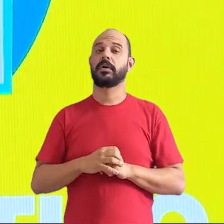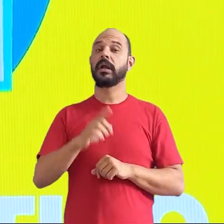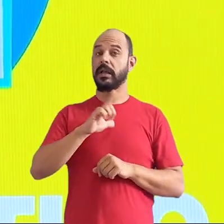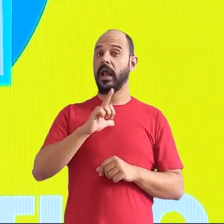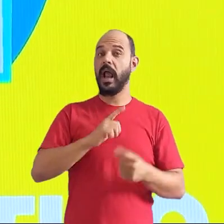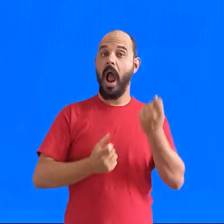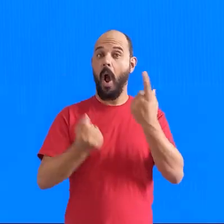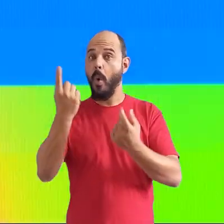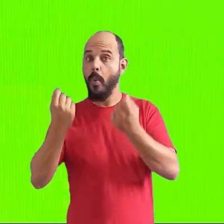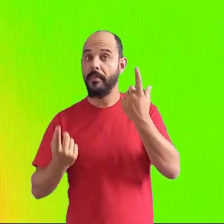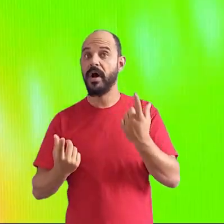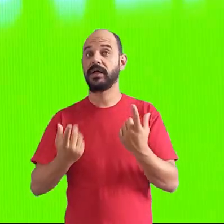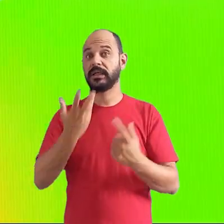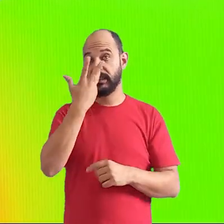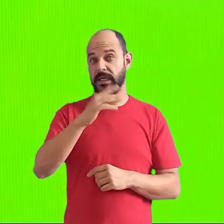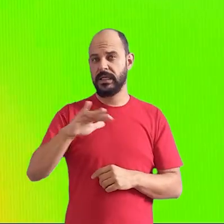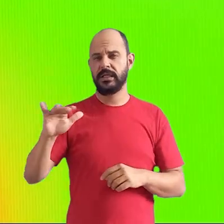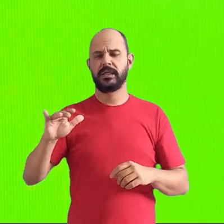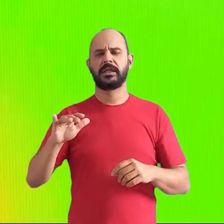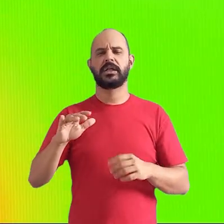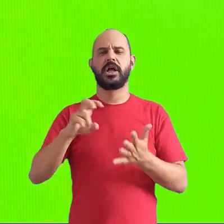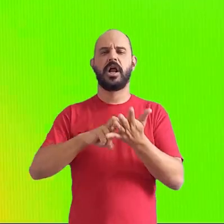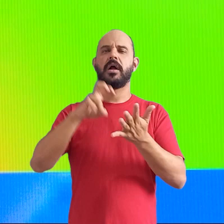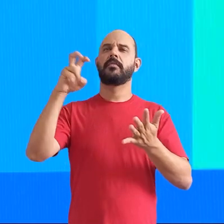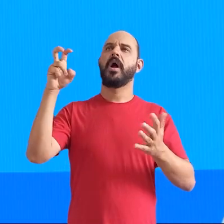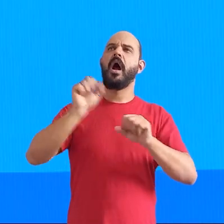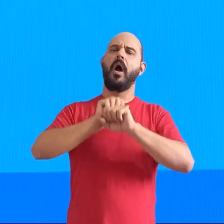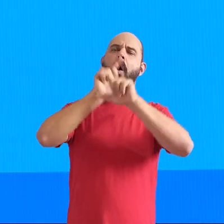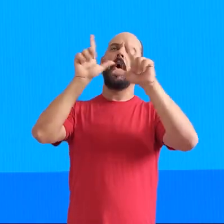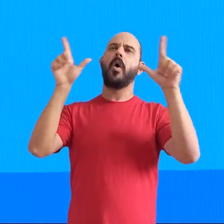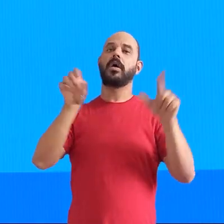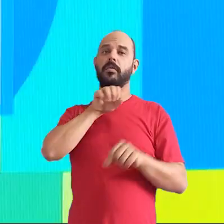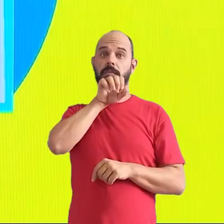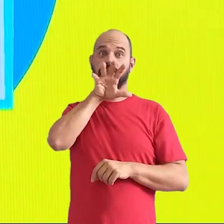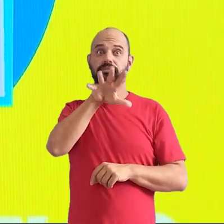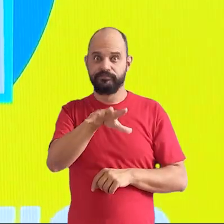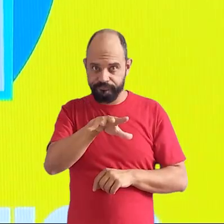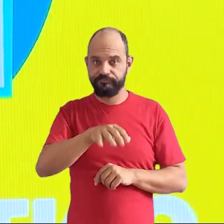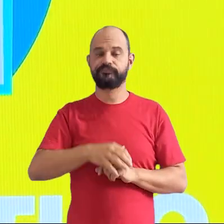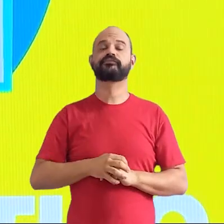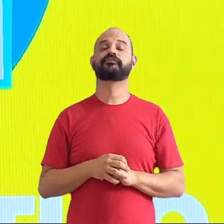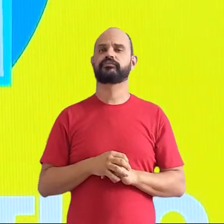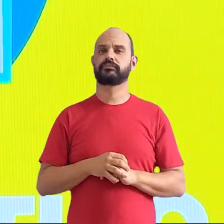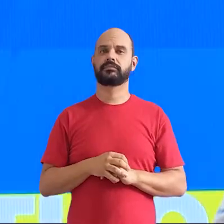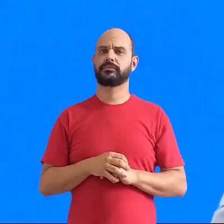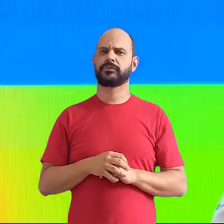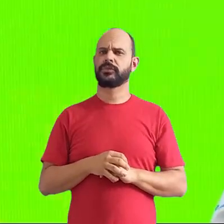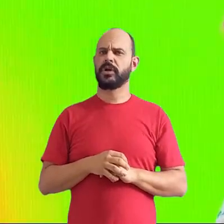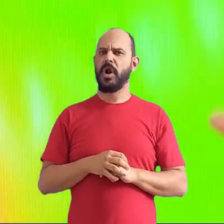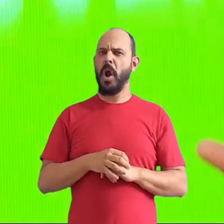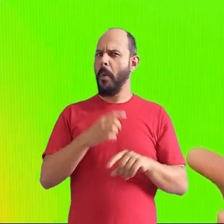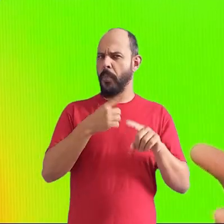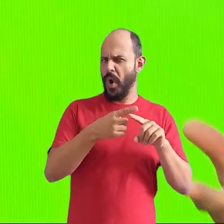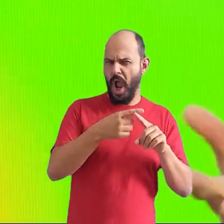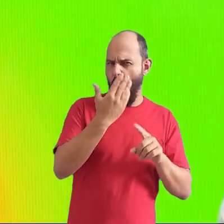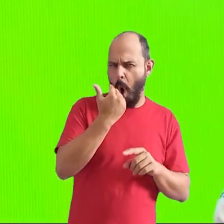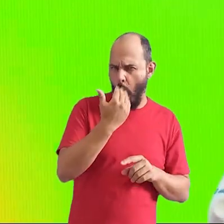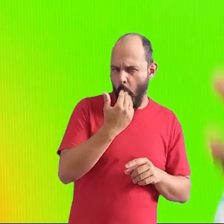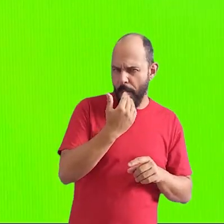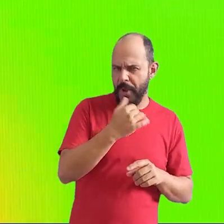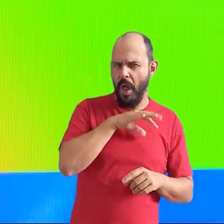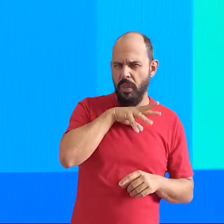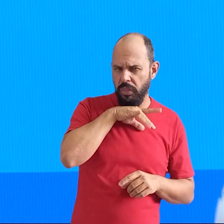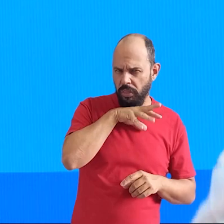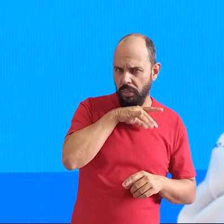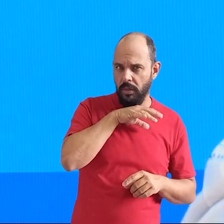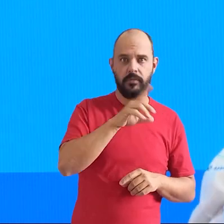coisa, algumas crianças acordam de manhã e começam a vomitar. E às vezes não é porque comeu